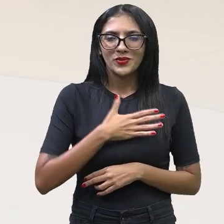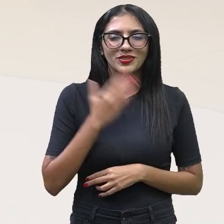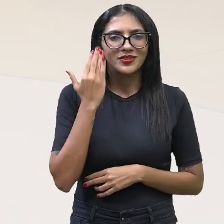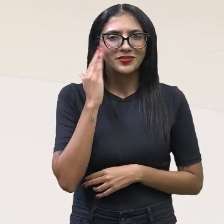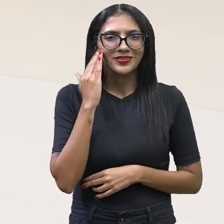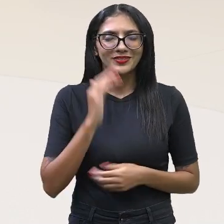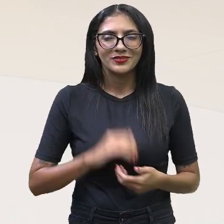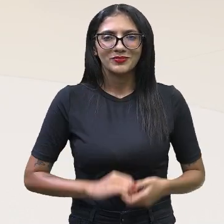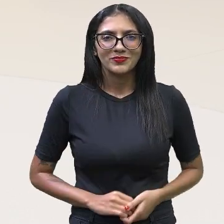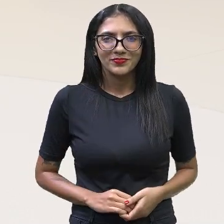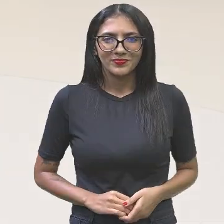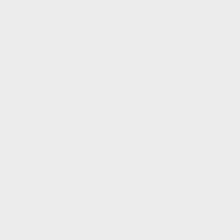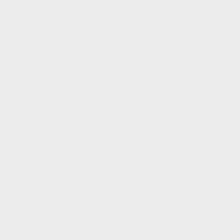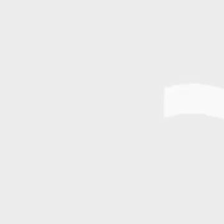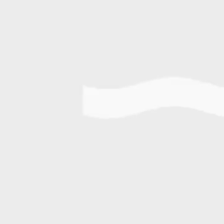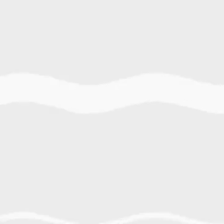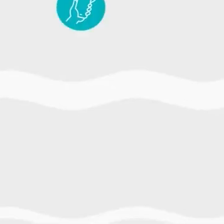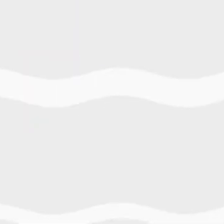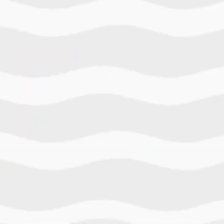compreendido bem.